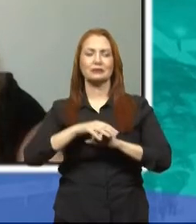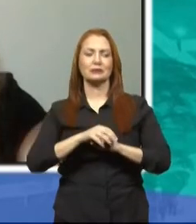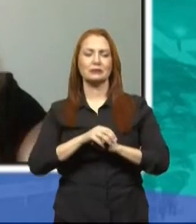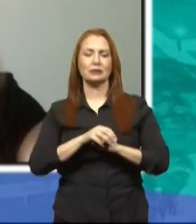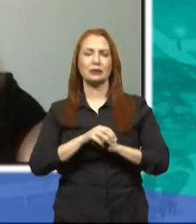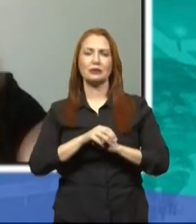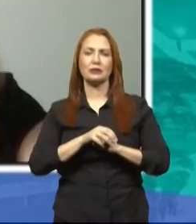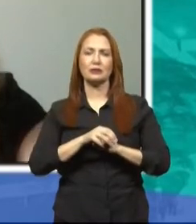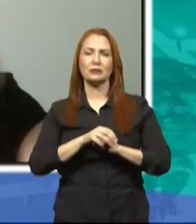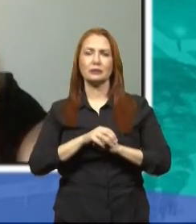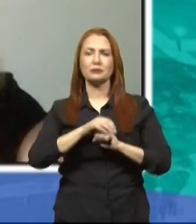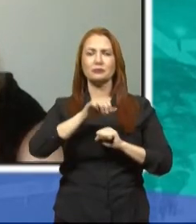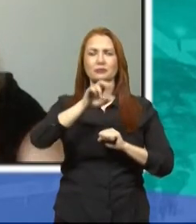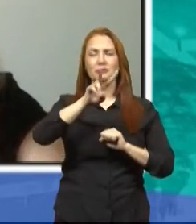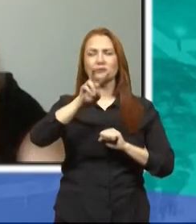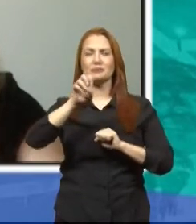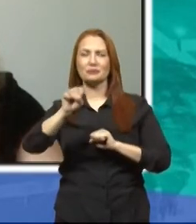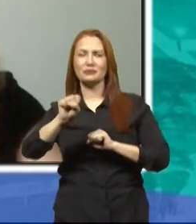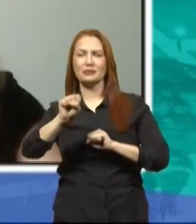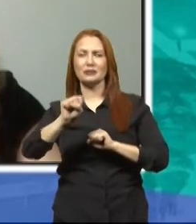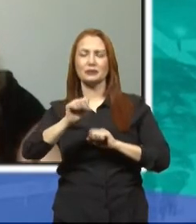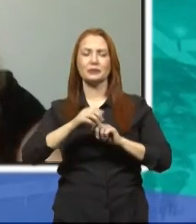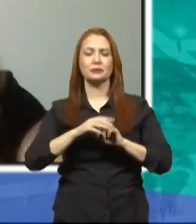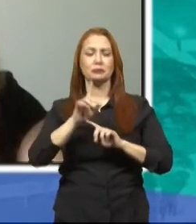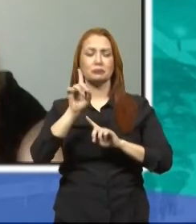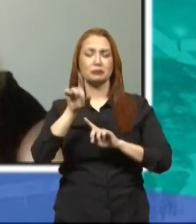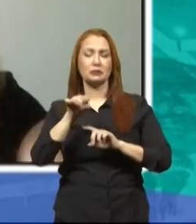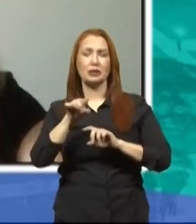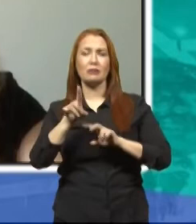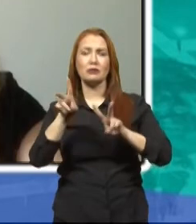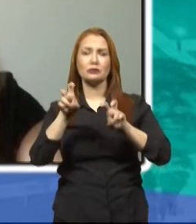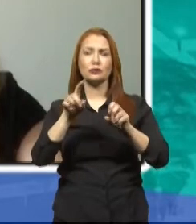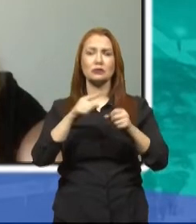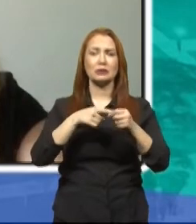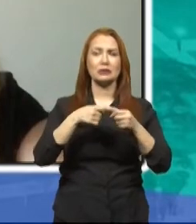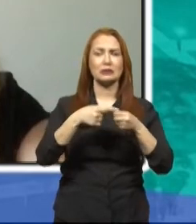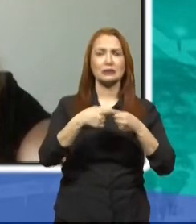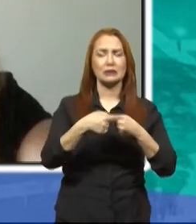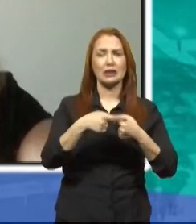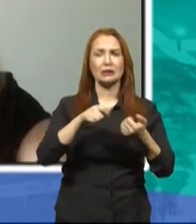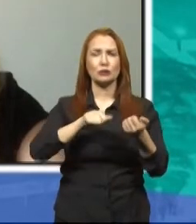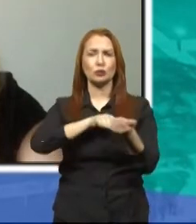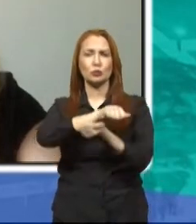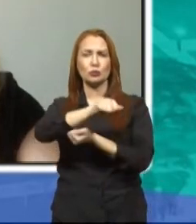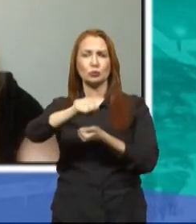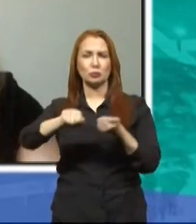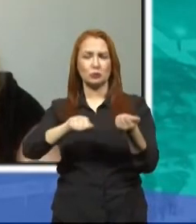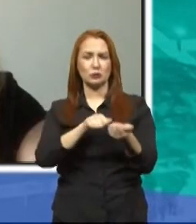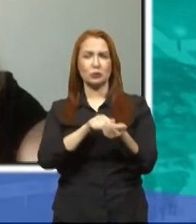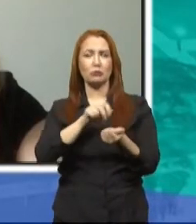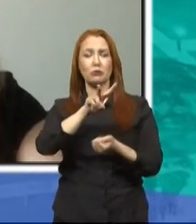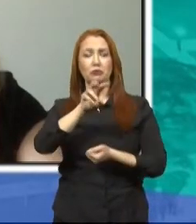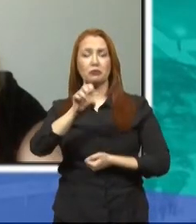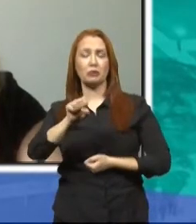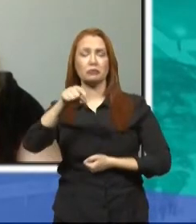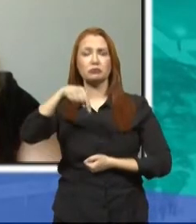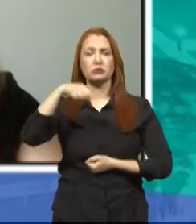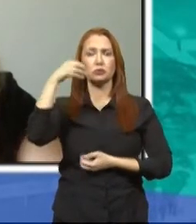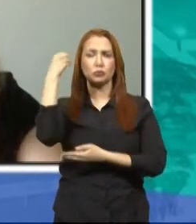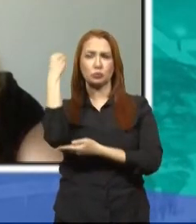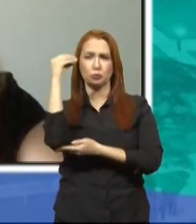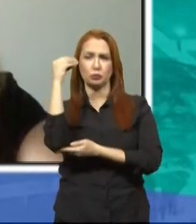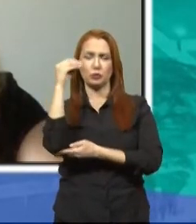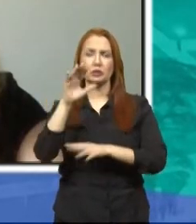Inteligentes e Sustentáveis, do Fórum da Virada Sustentável de Porto Alegre. Nós estamos um pouco